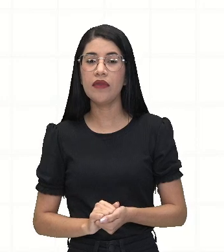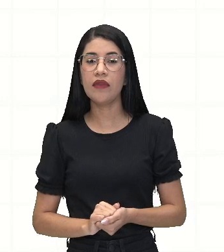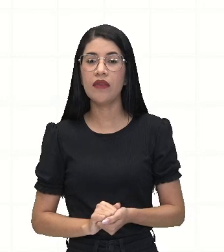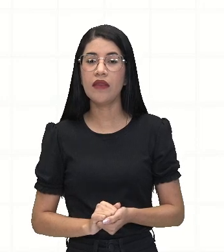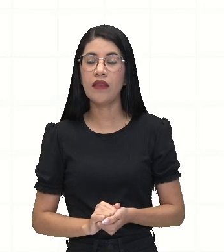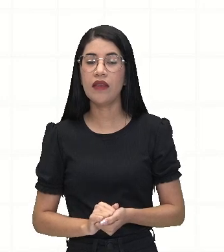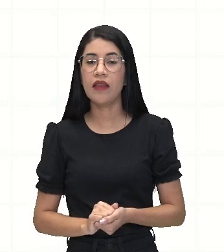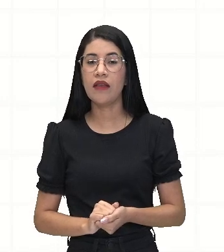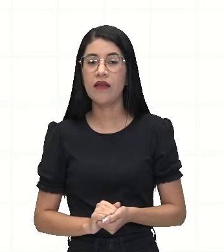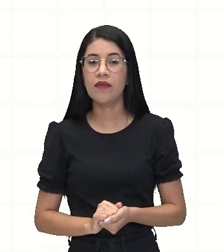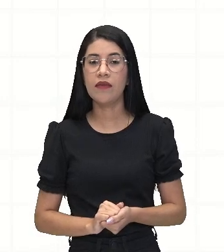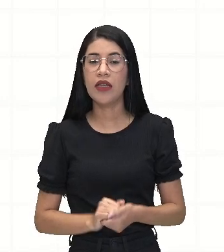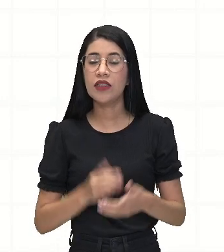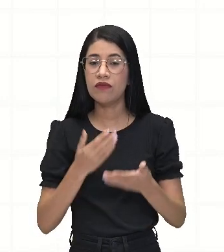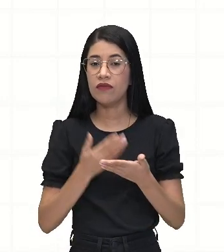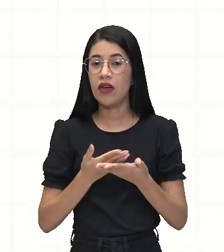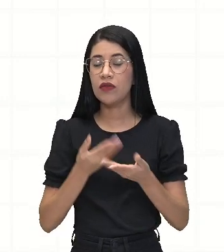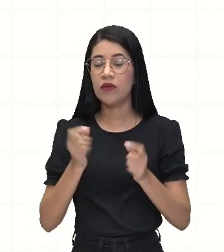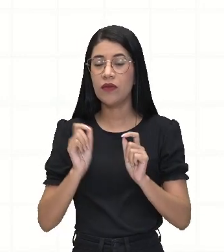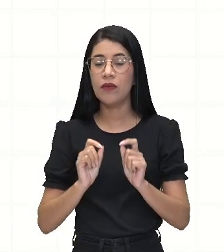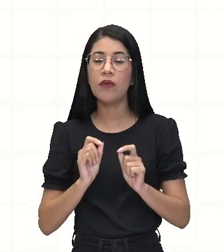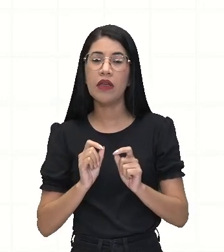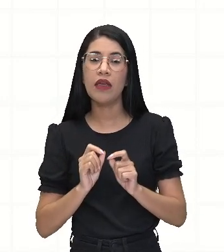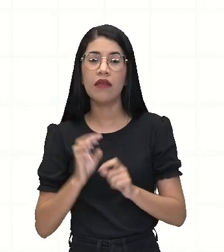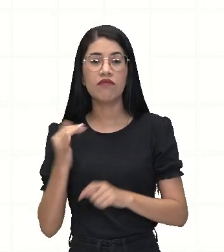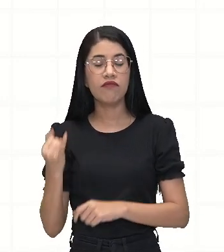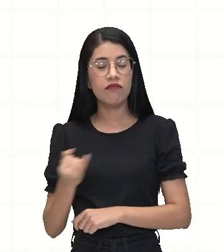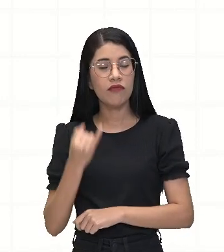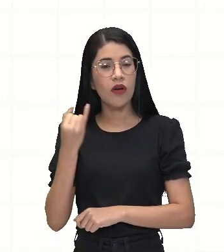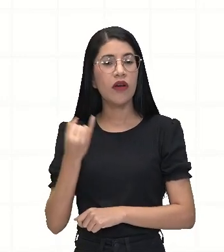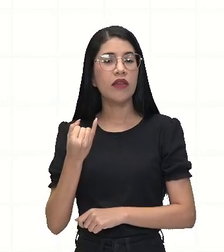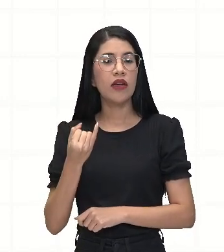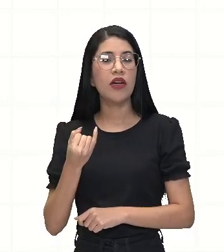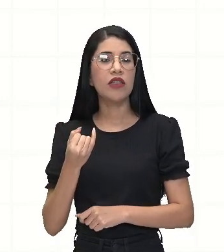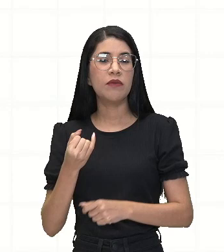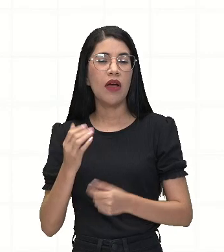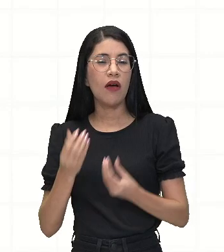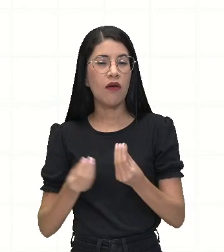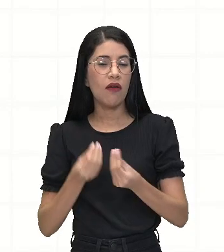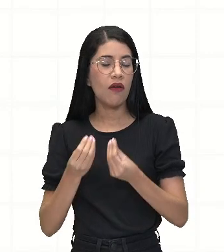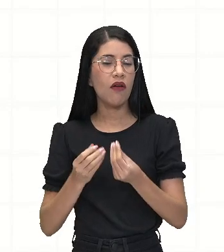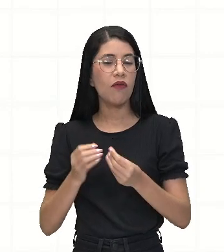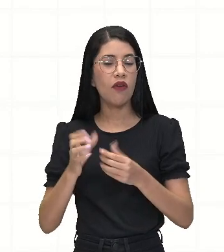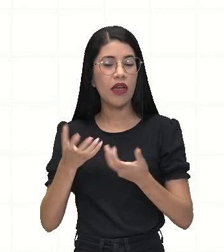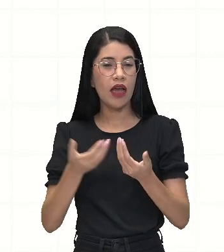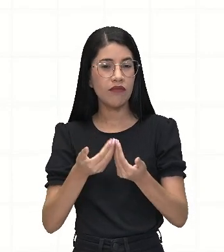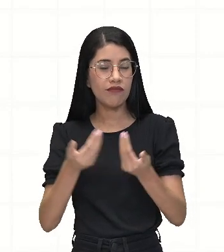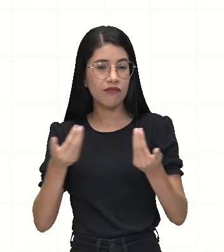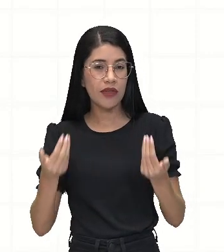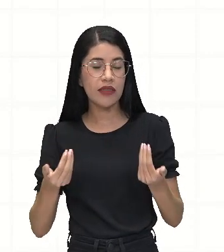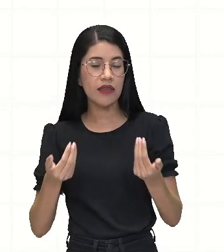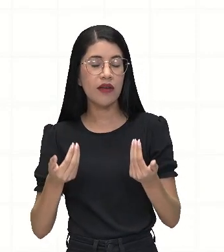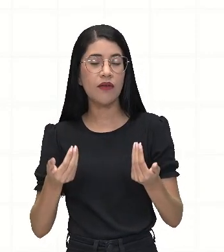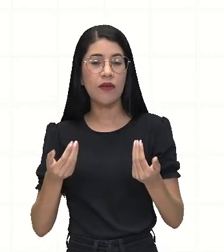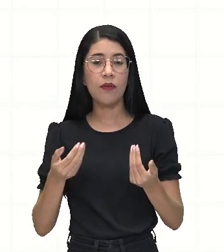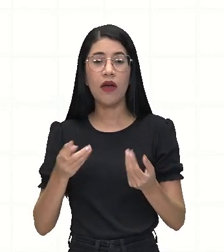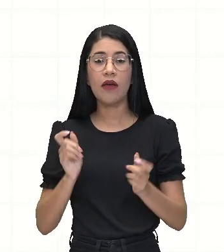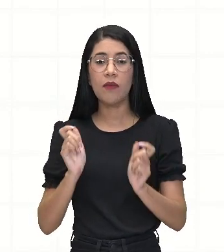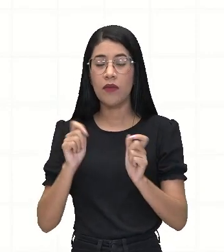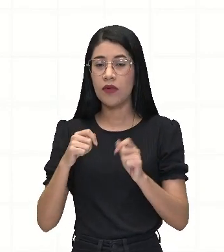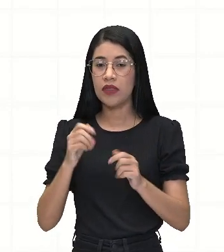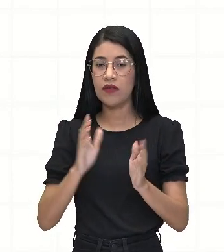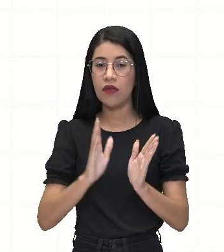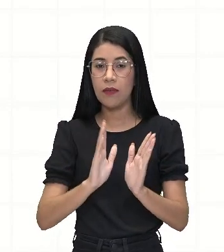chamamos, que é o que nós vamos ver, que foi muito importante para a configuração que a gente tem hoje para esse processo aqui